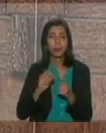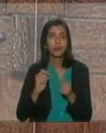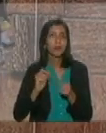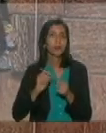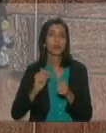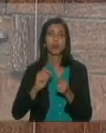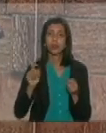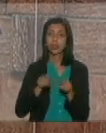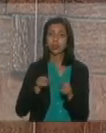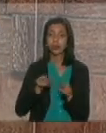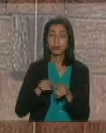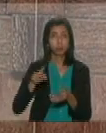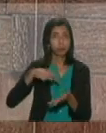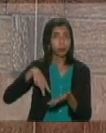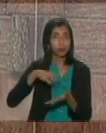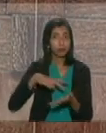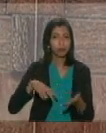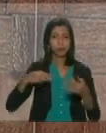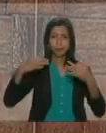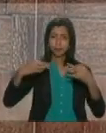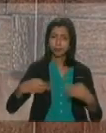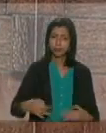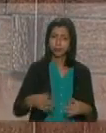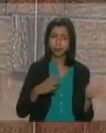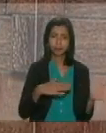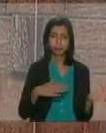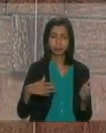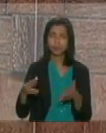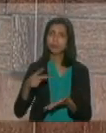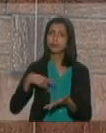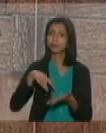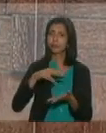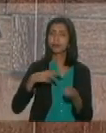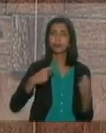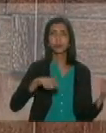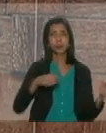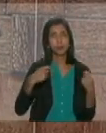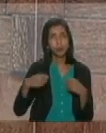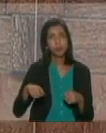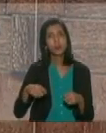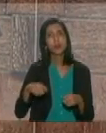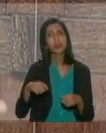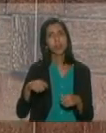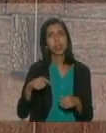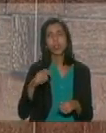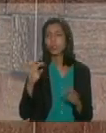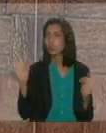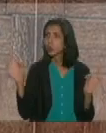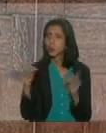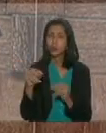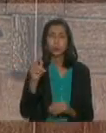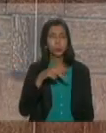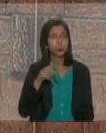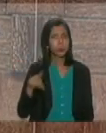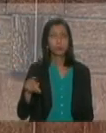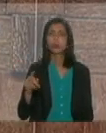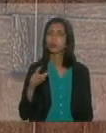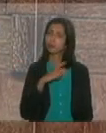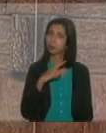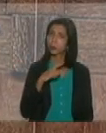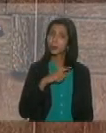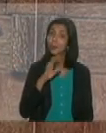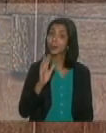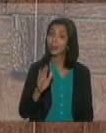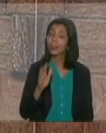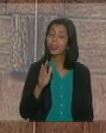pelo que você está fazendo ali, né, na dança, a disciplina que a dança te traz, isso eu tive com todos eles, né? Não